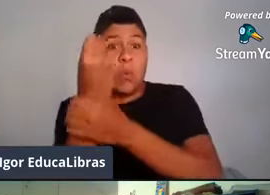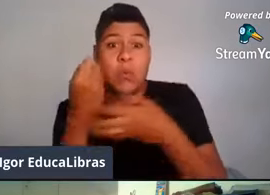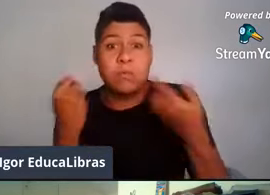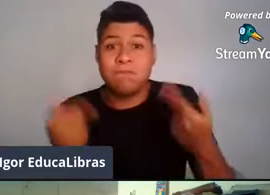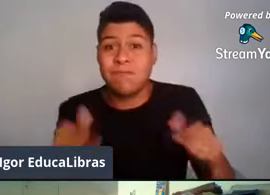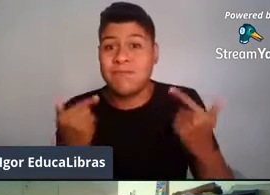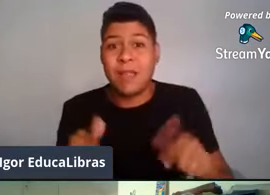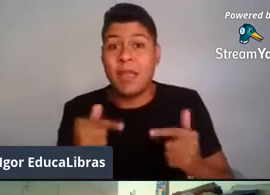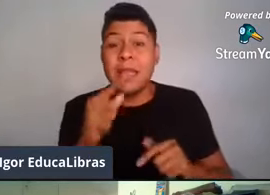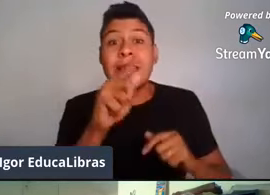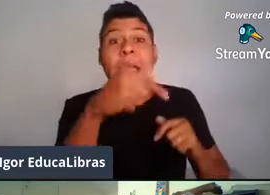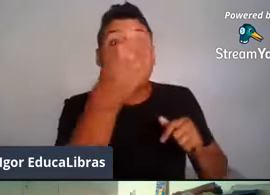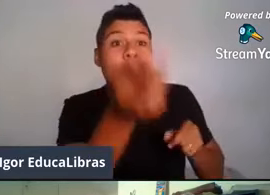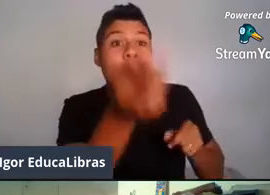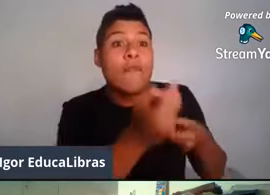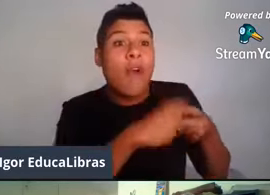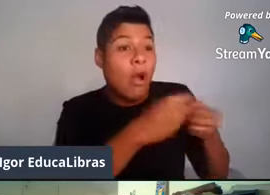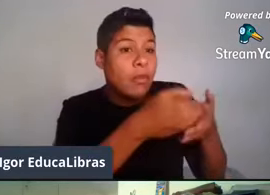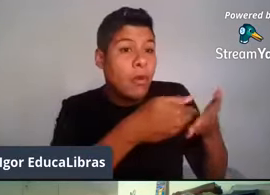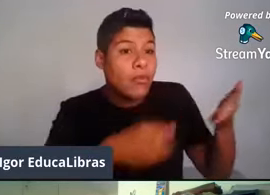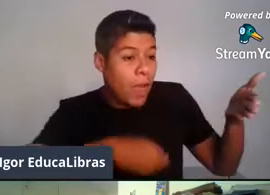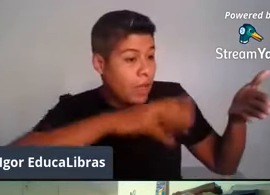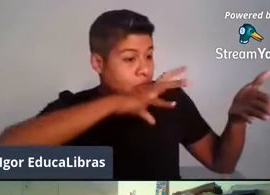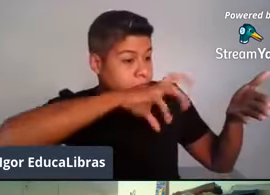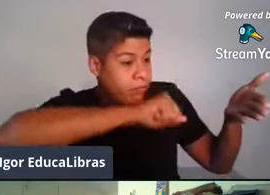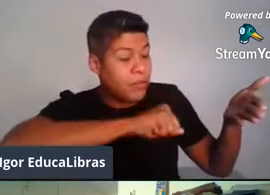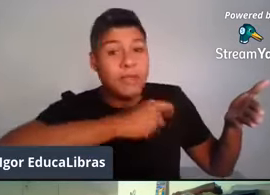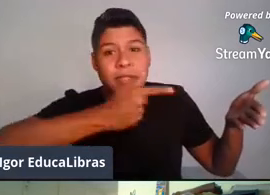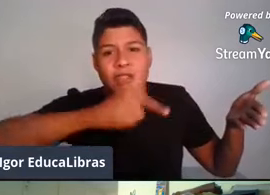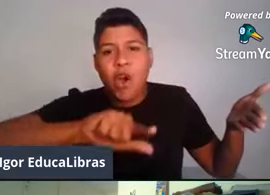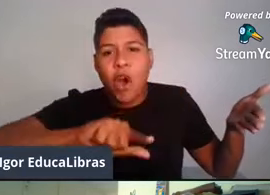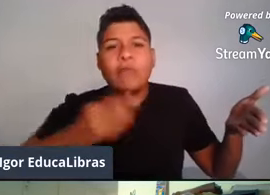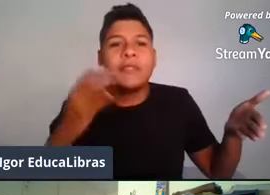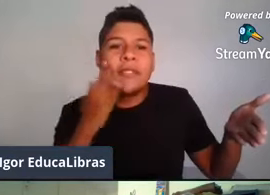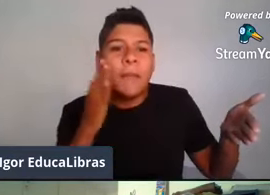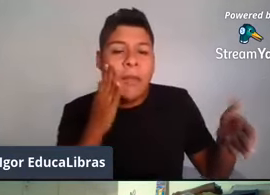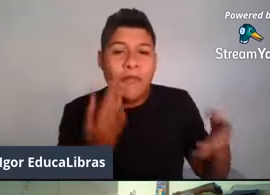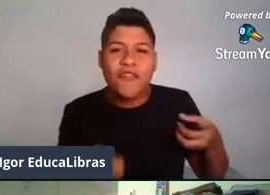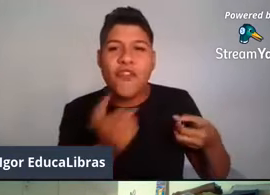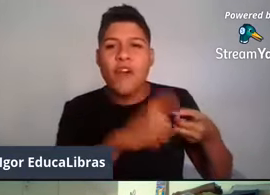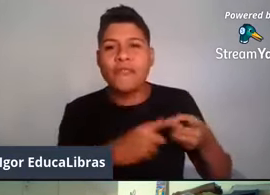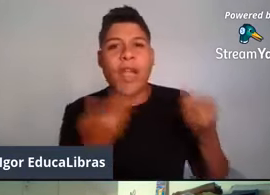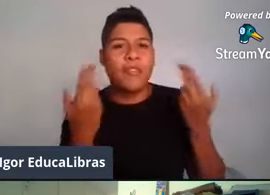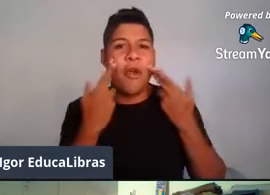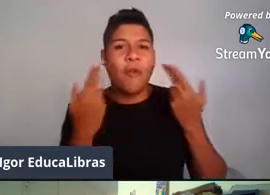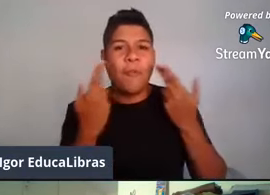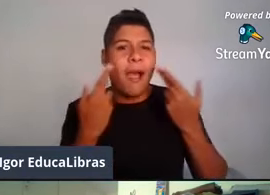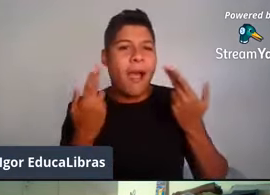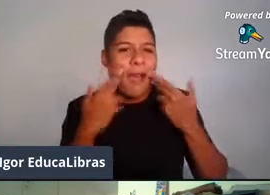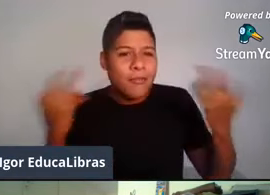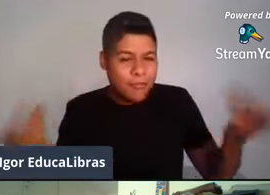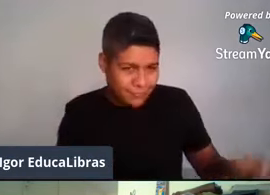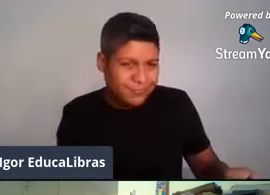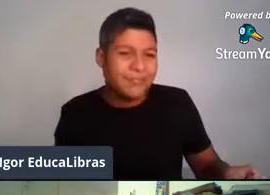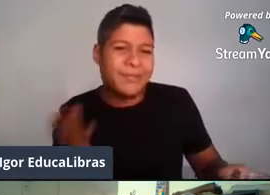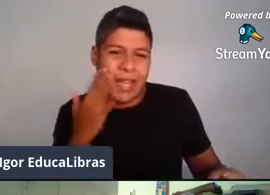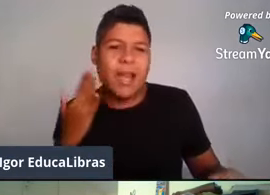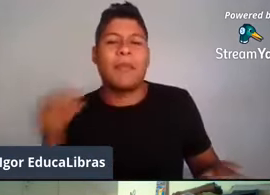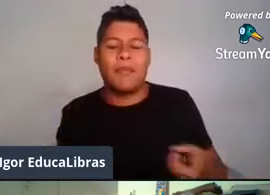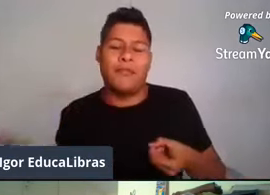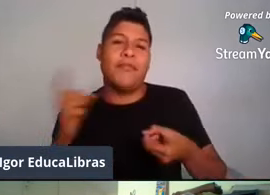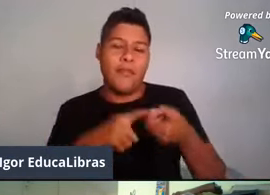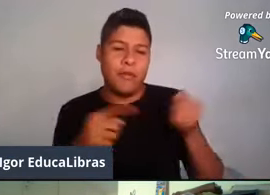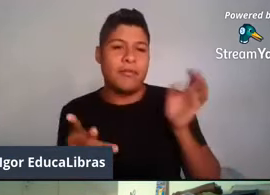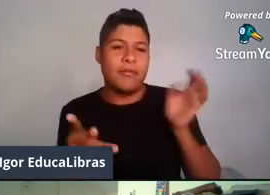se depois esses contratos, né, vão voltar ao normal, ou seja, se eles vão voltar aos seus postos de